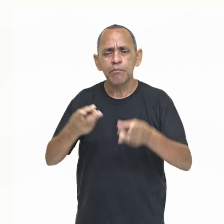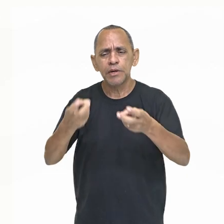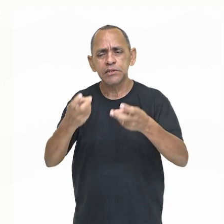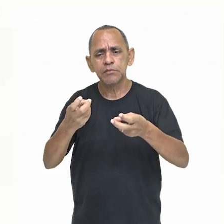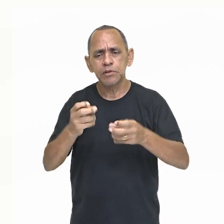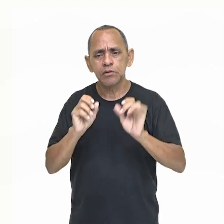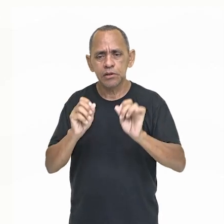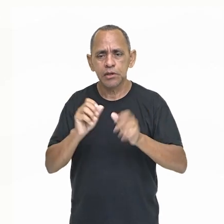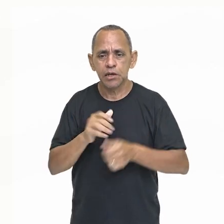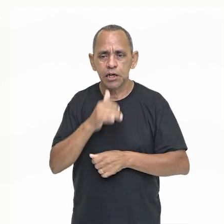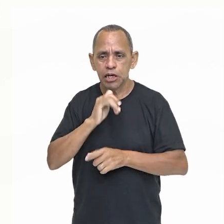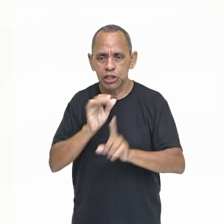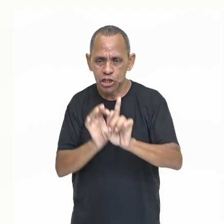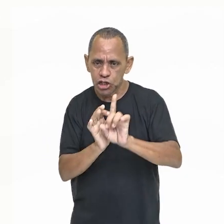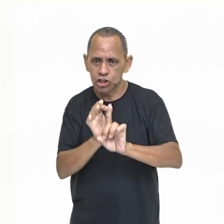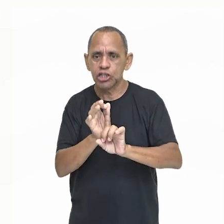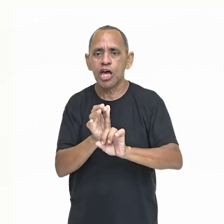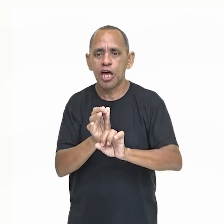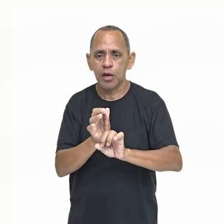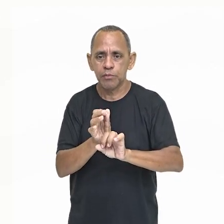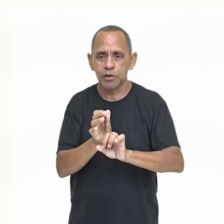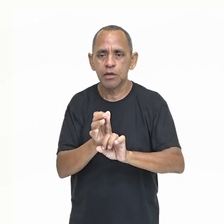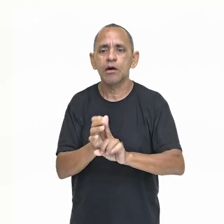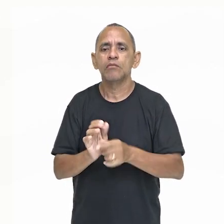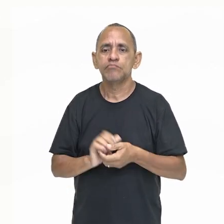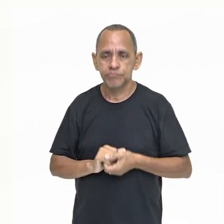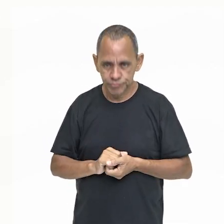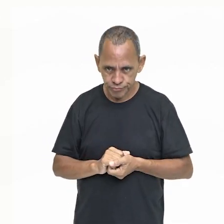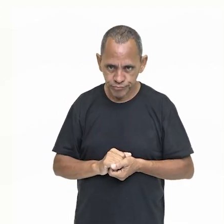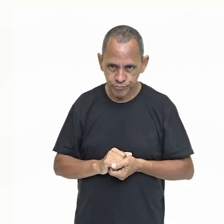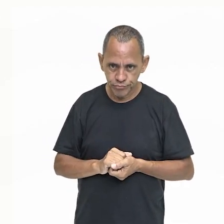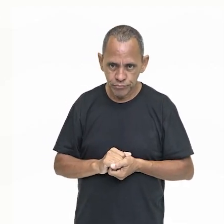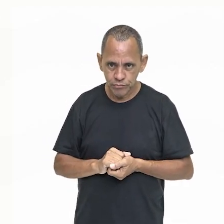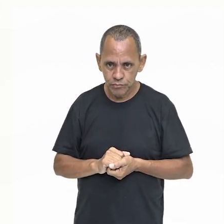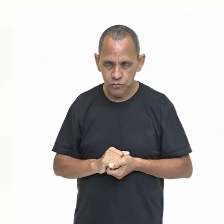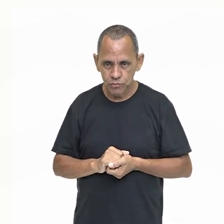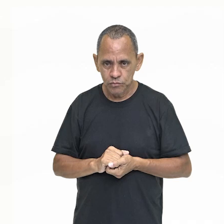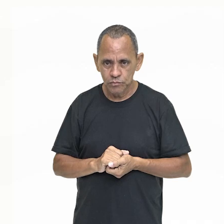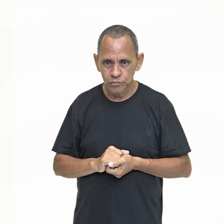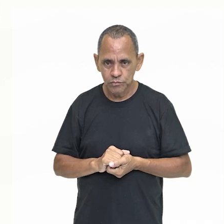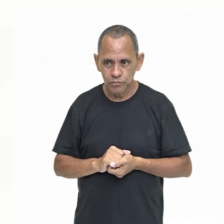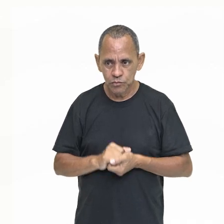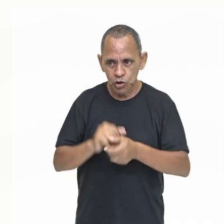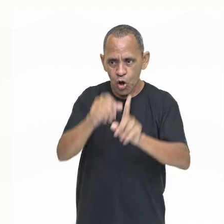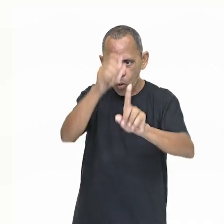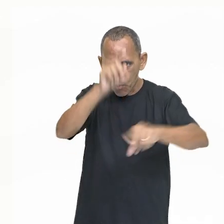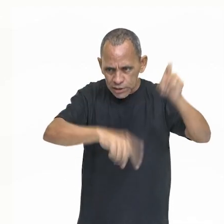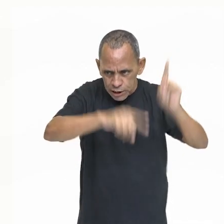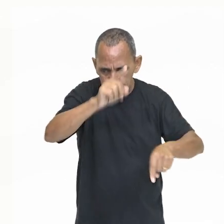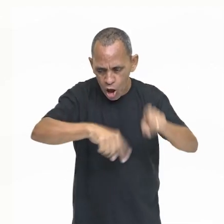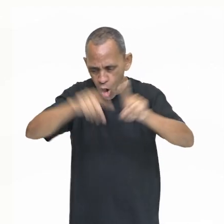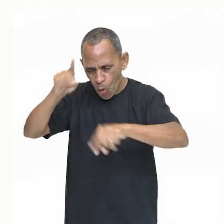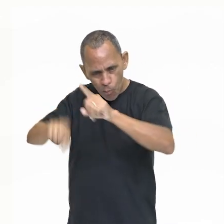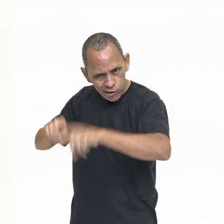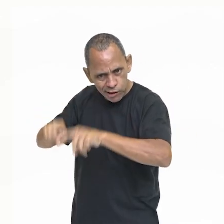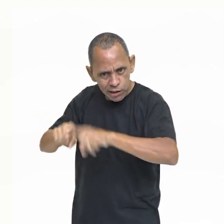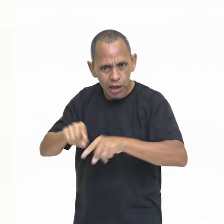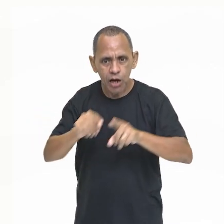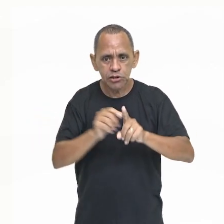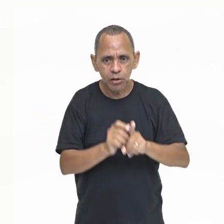energia térmica passou de partícula para partícula. Logo, temos